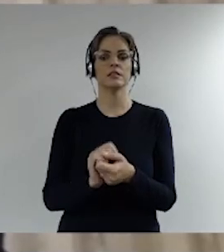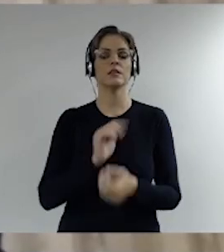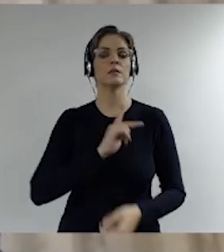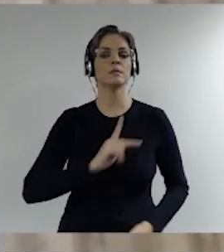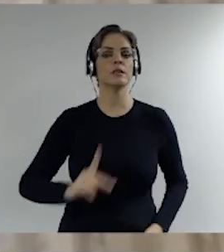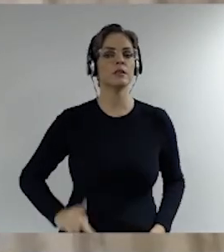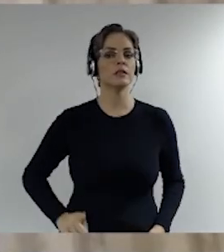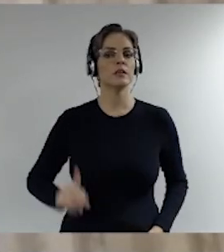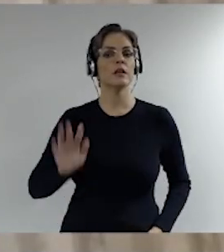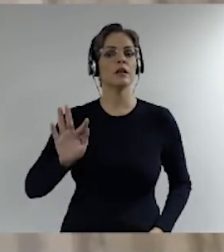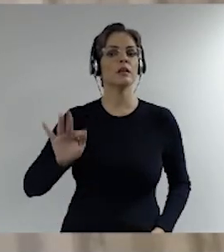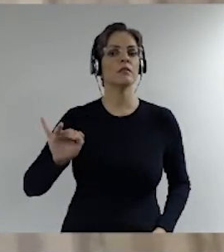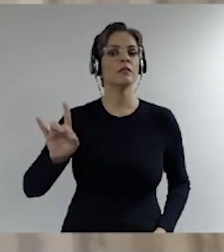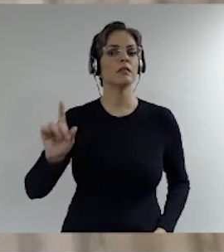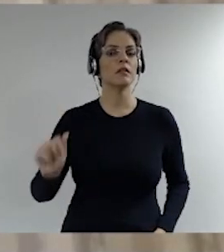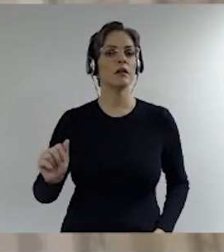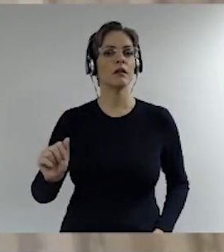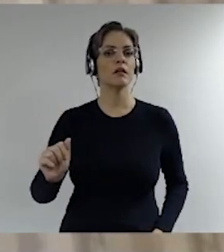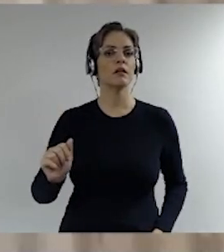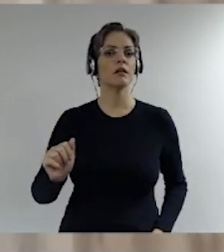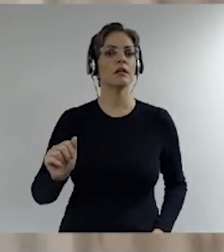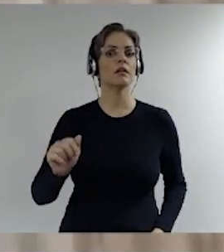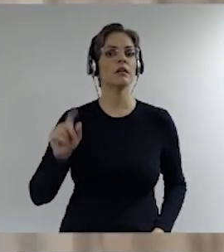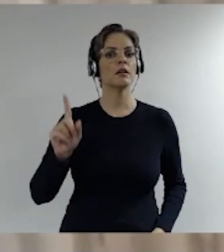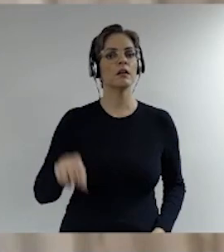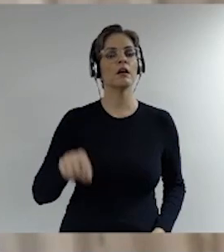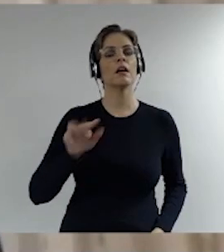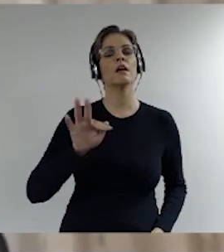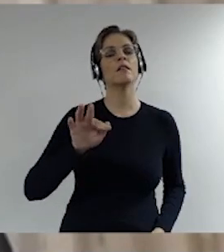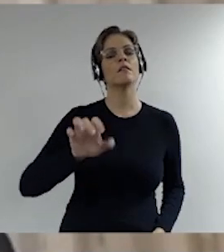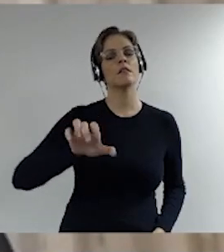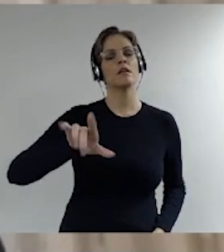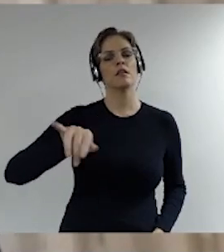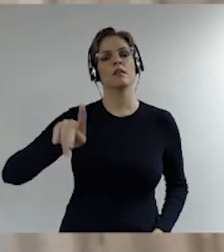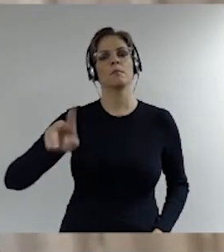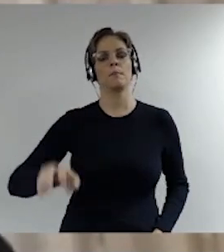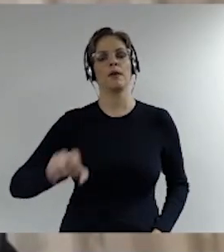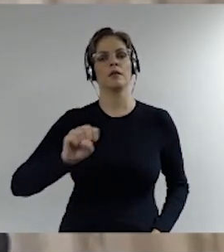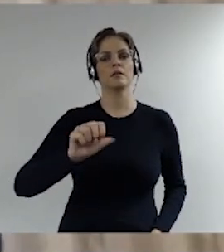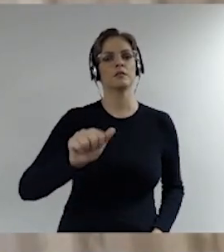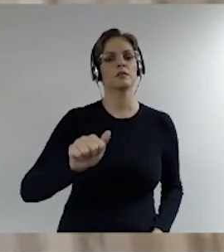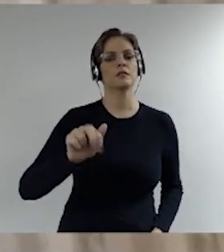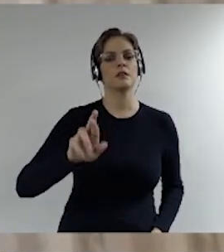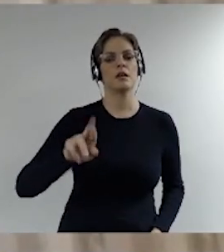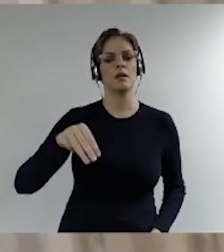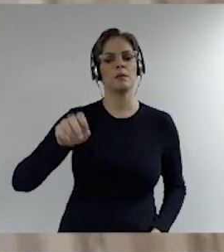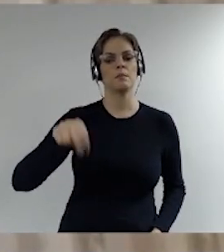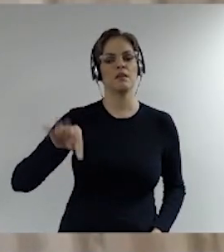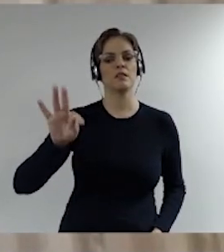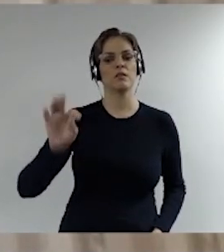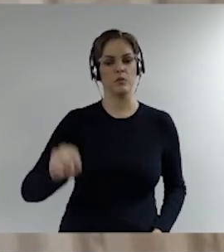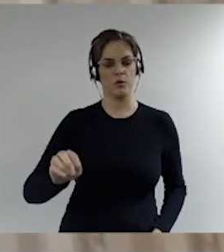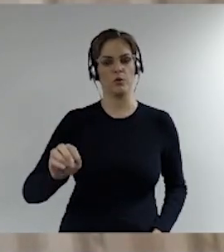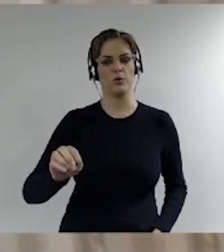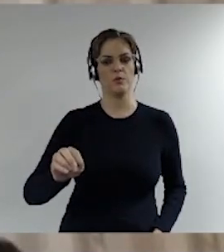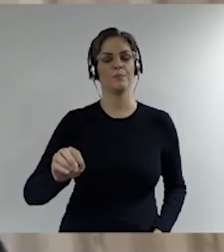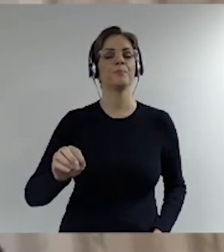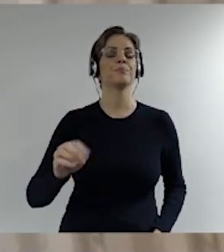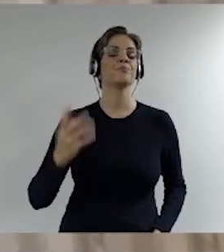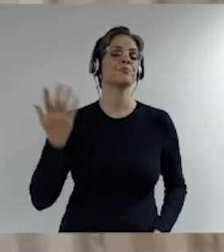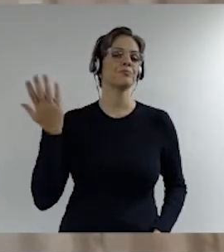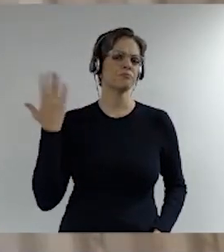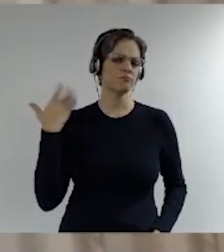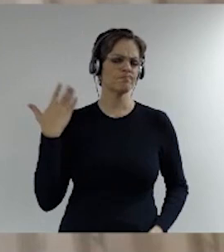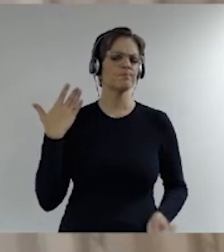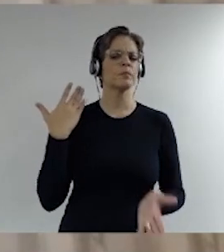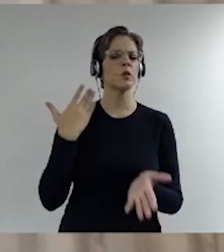presidente do FIDA, que é o Felipe Sarmento, que já quando ocorreu a pandemia, através da